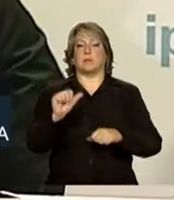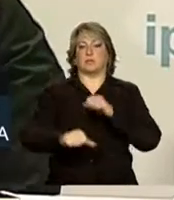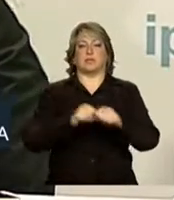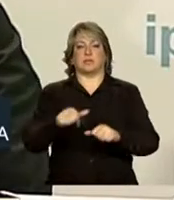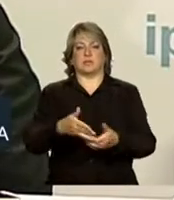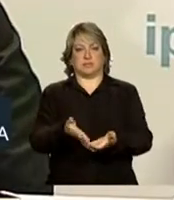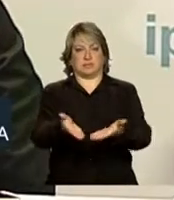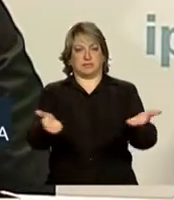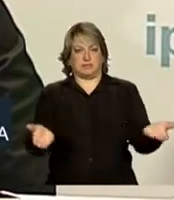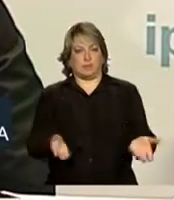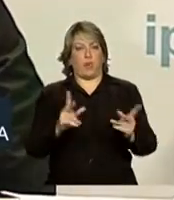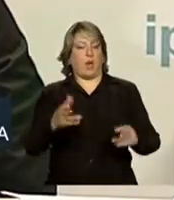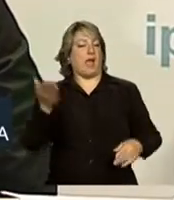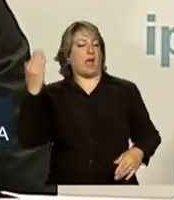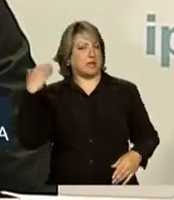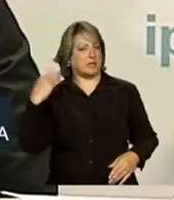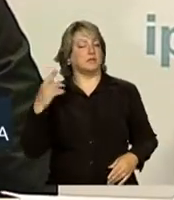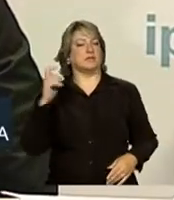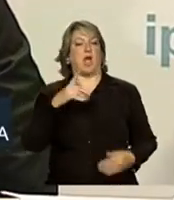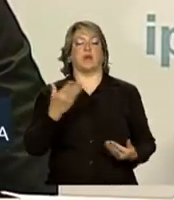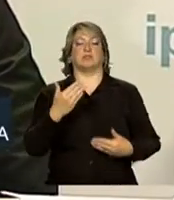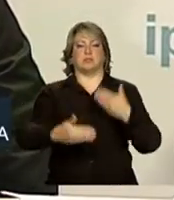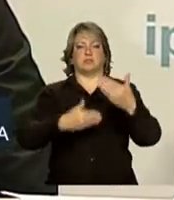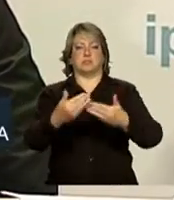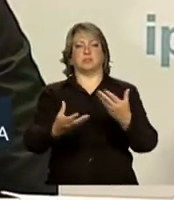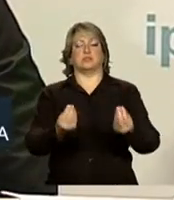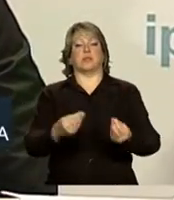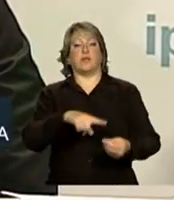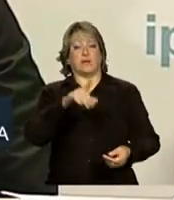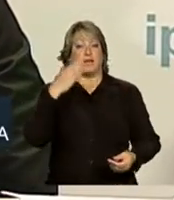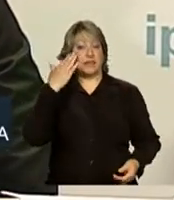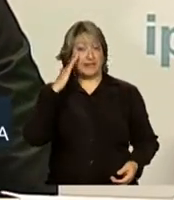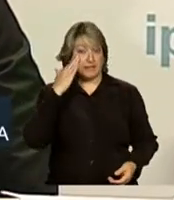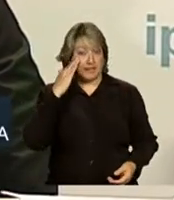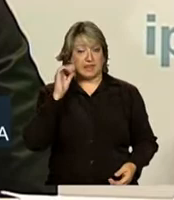do meu cenário, como poderia imaginar. Para vocês terem uma ideia,